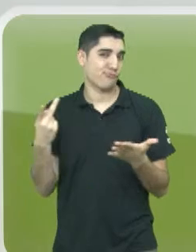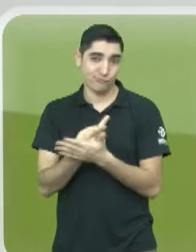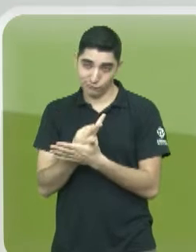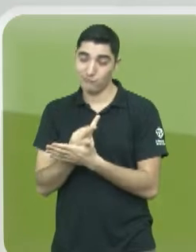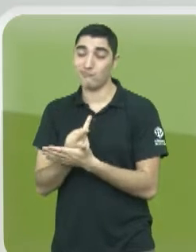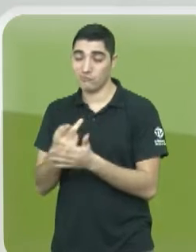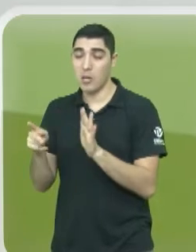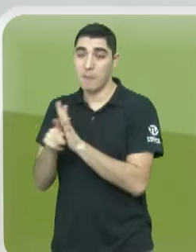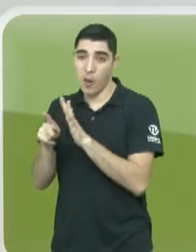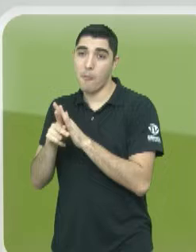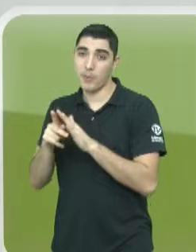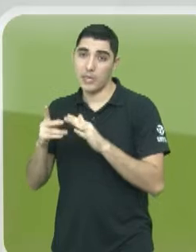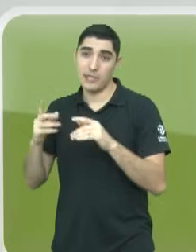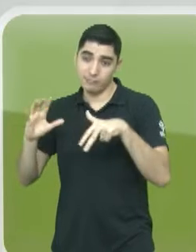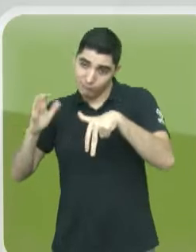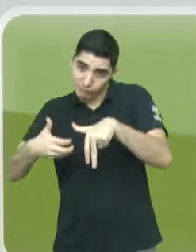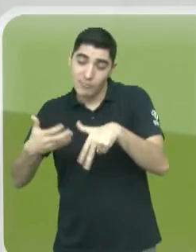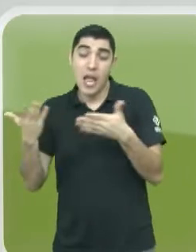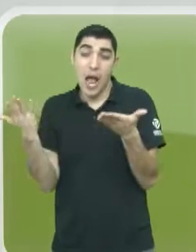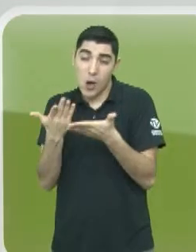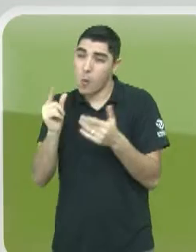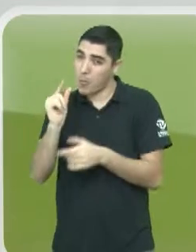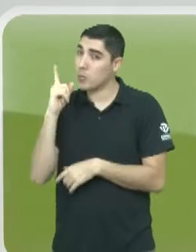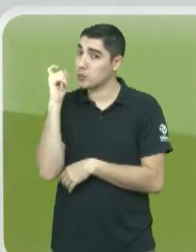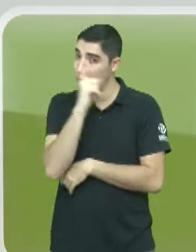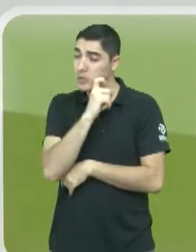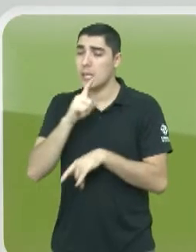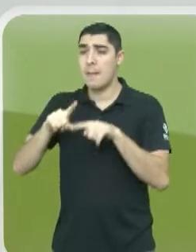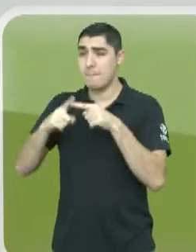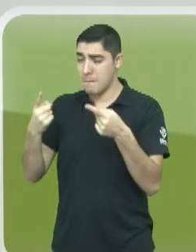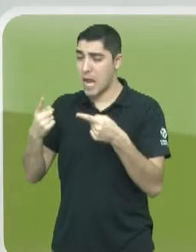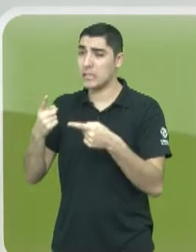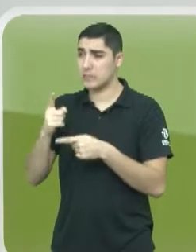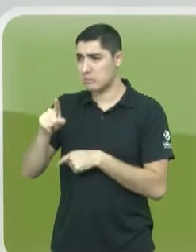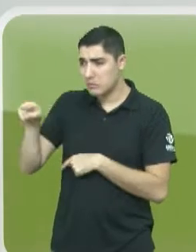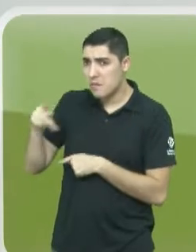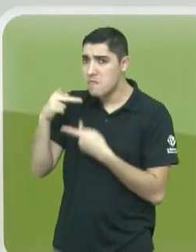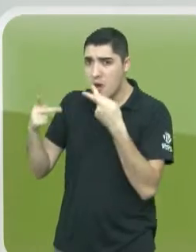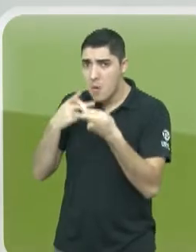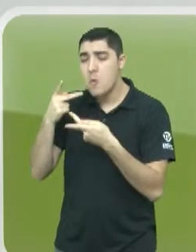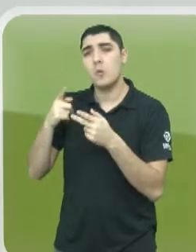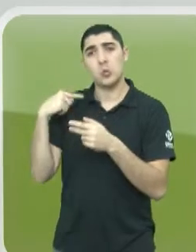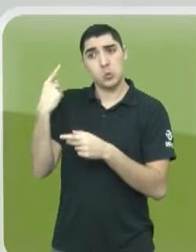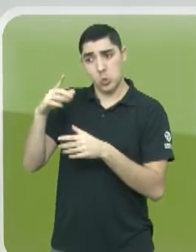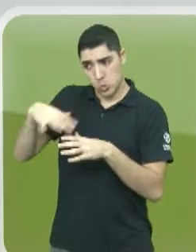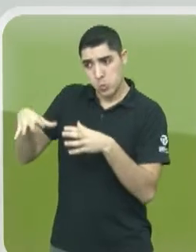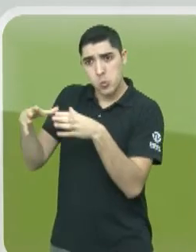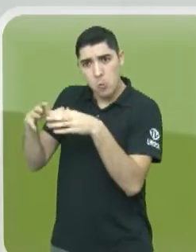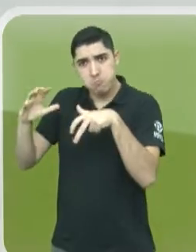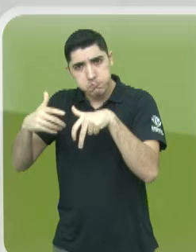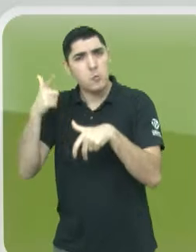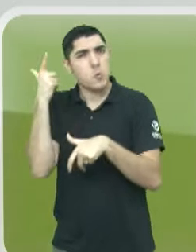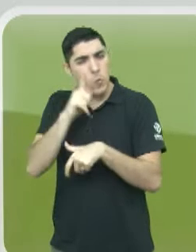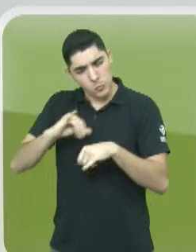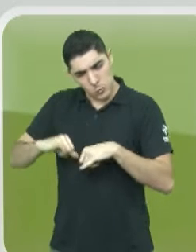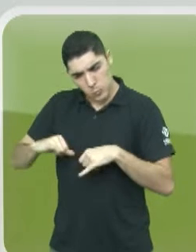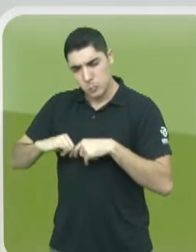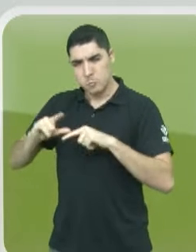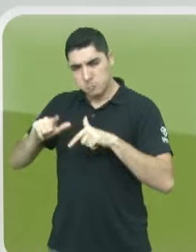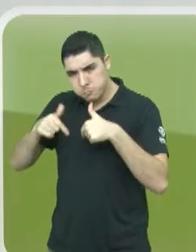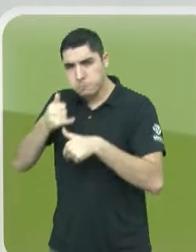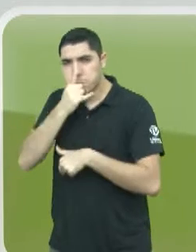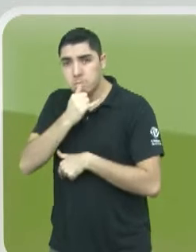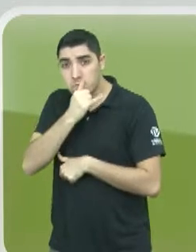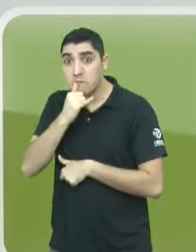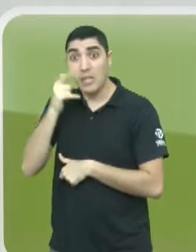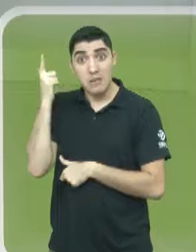competição, que agora chegou numa situação um pouco mais crítica. Mas, pelo que eles comentaram, o time soube sofrer. E se souber sofrer e ganhar de 1-0, se classifica, é o